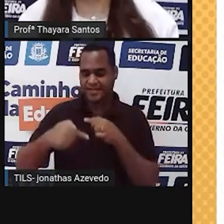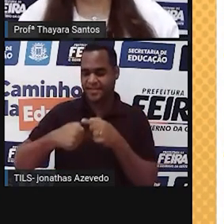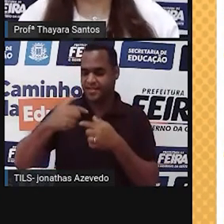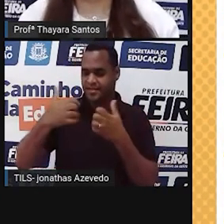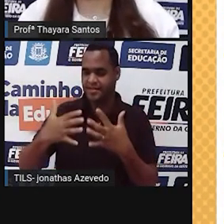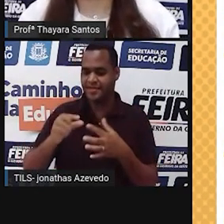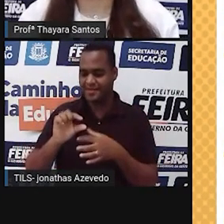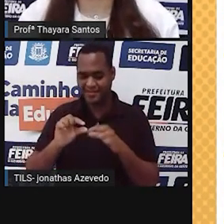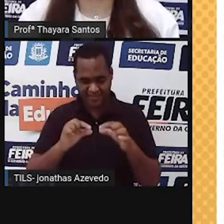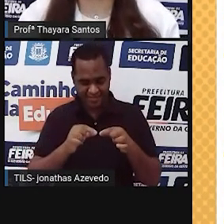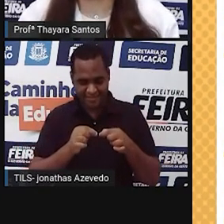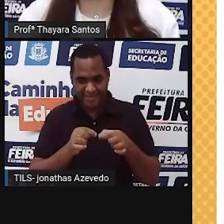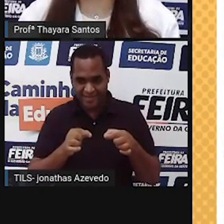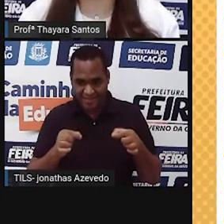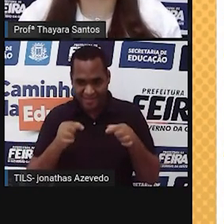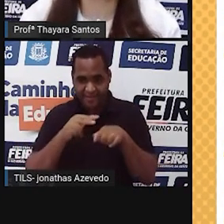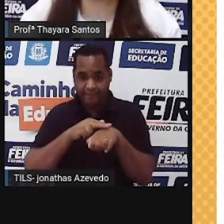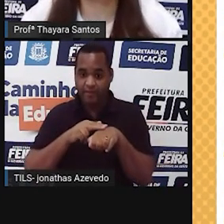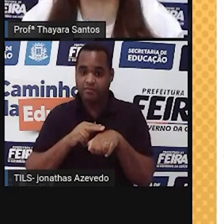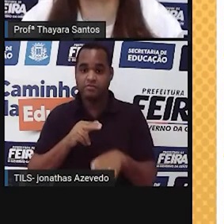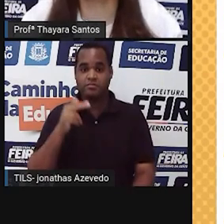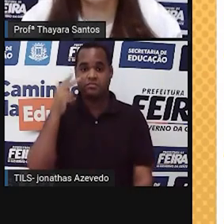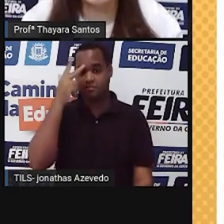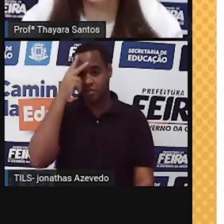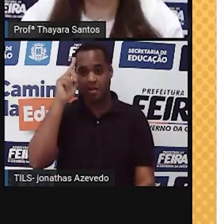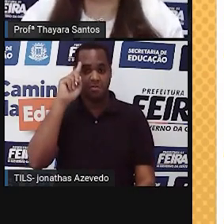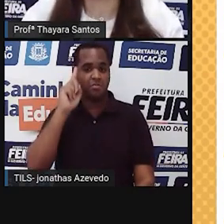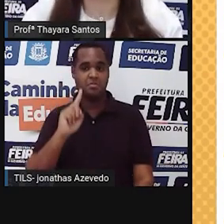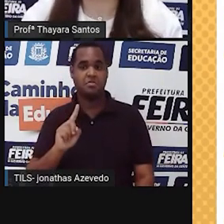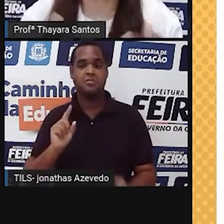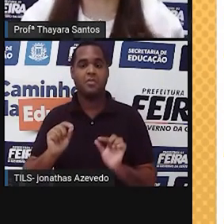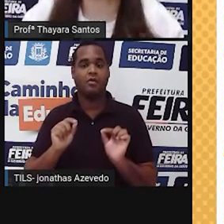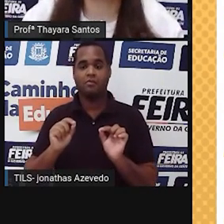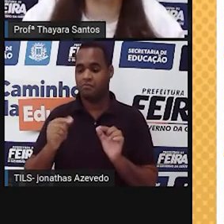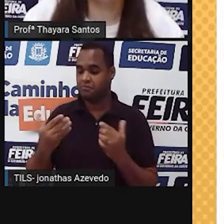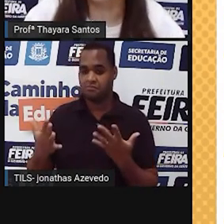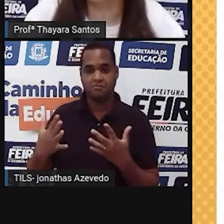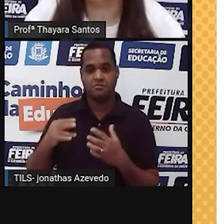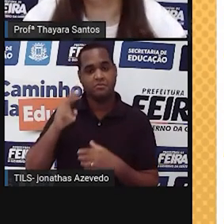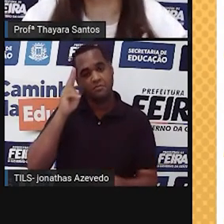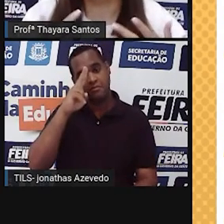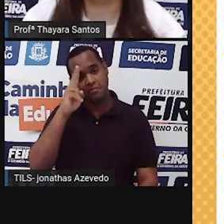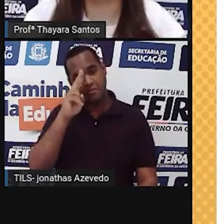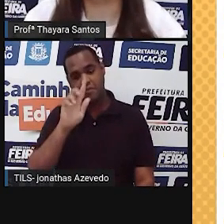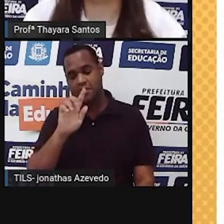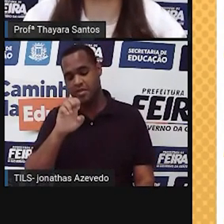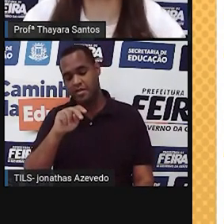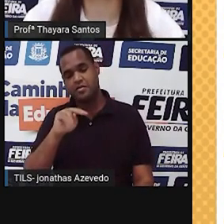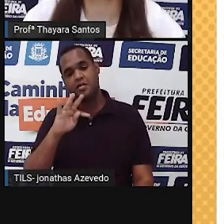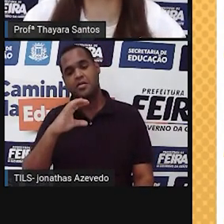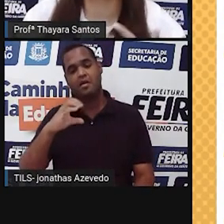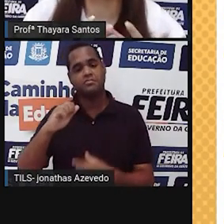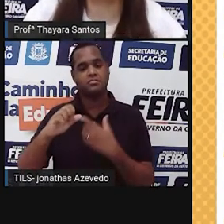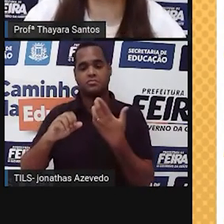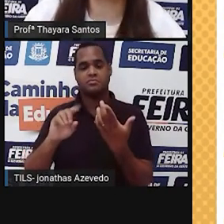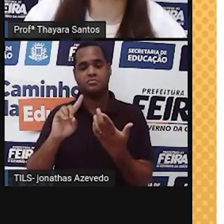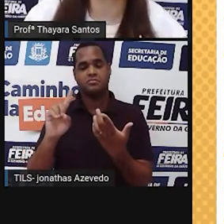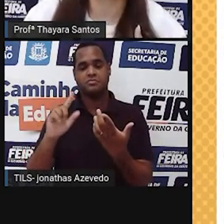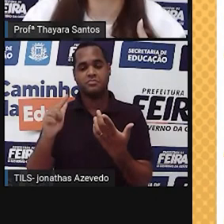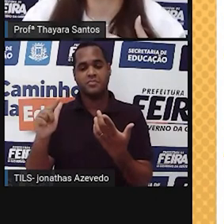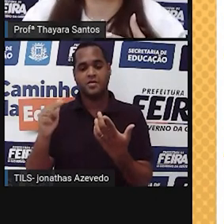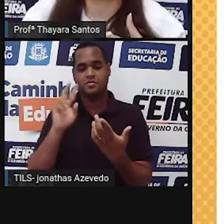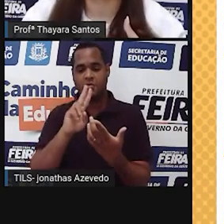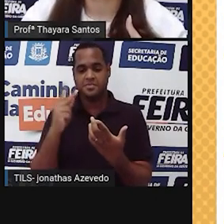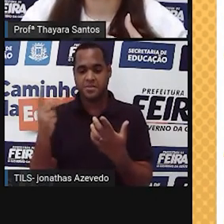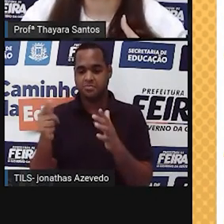as ervilhas. Só lembrando que naquela época ninguém nem sabia o que era genética. Então não tinha esse nome. Mas foi a partir dos estudos dele que a